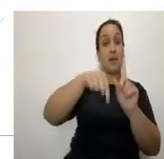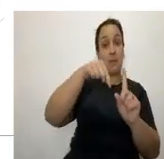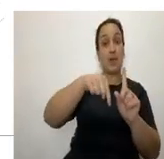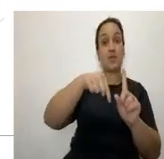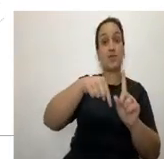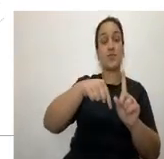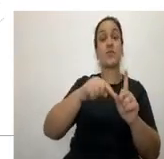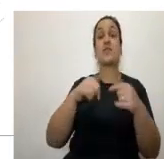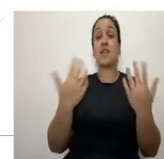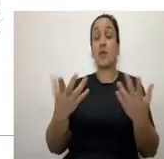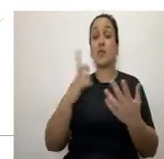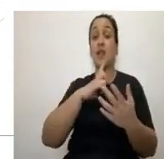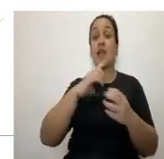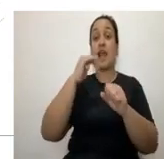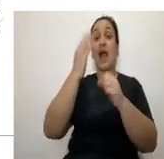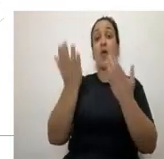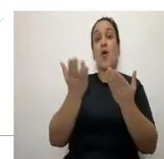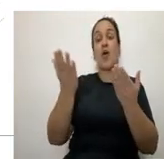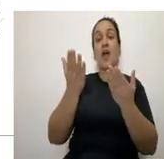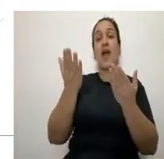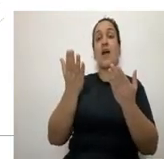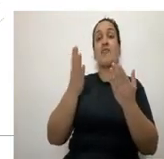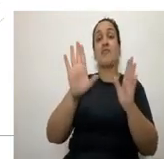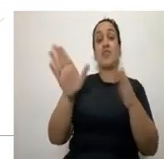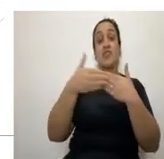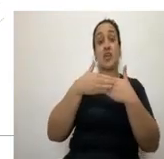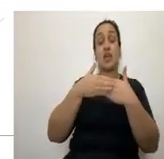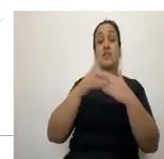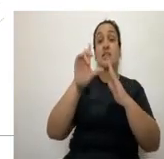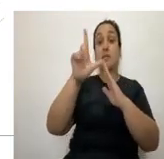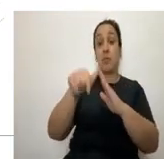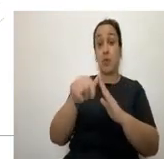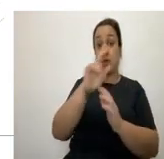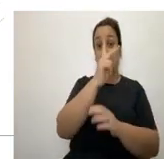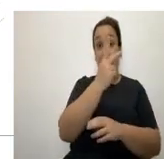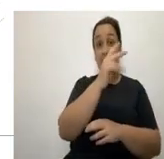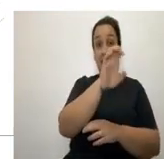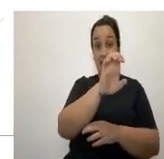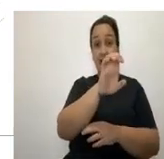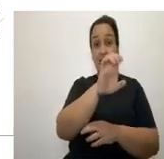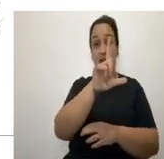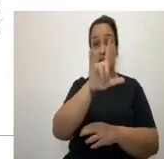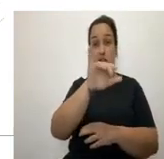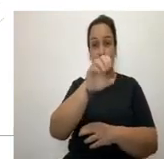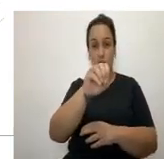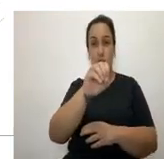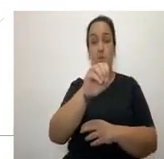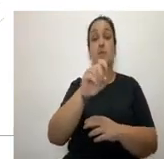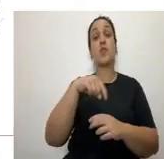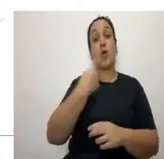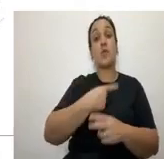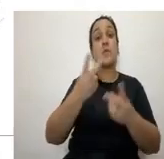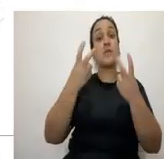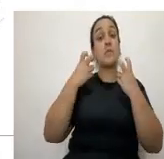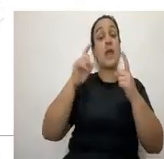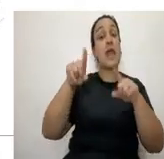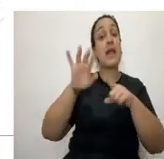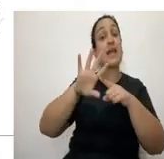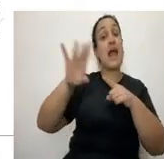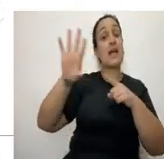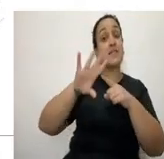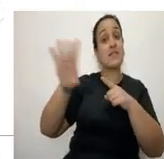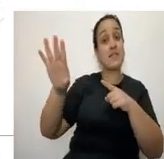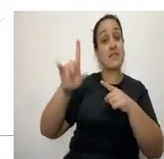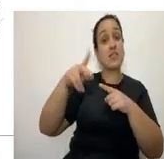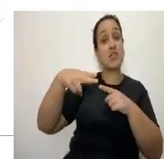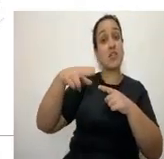para baixo, então agora ele tem o que a gente chama de camada fechada, e o hélio, depois mais adiante, no próximo módulo, a gente vai